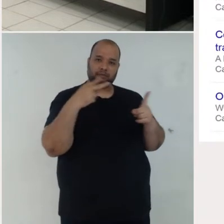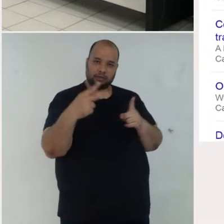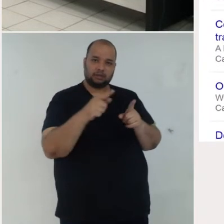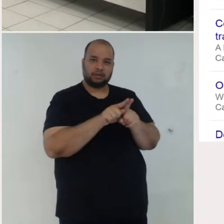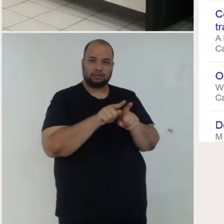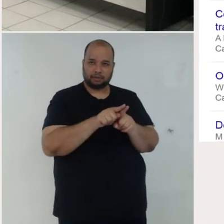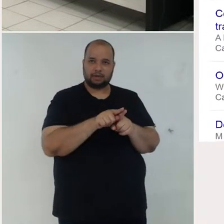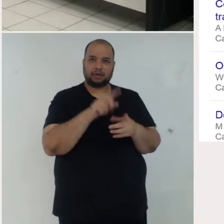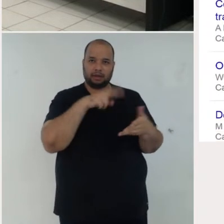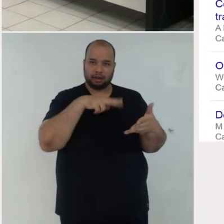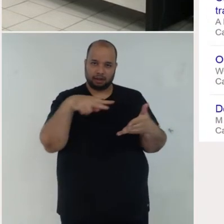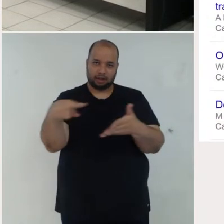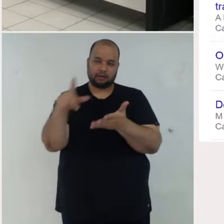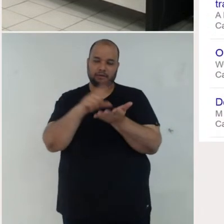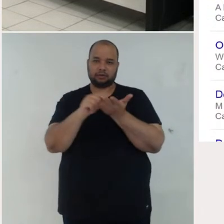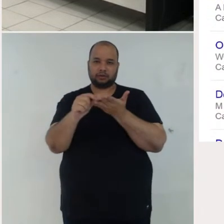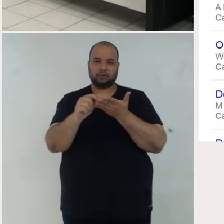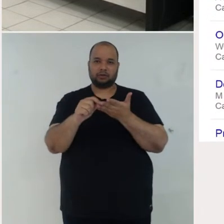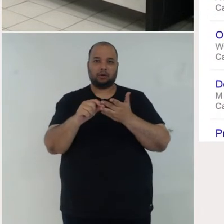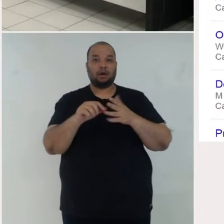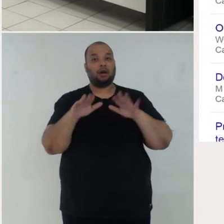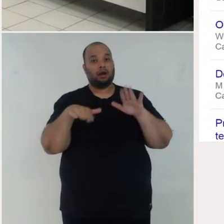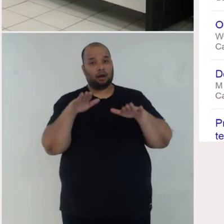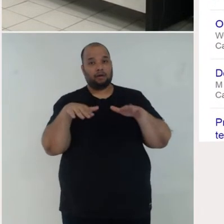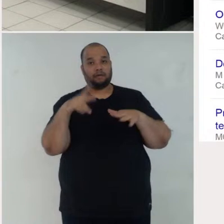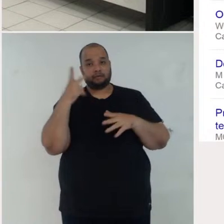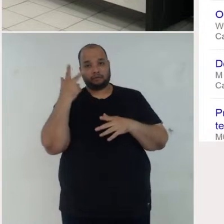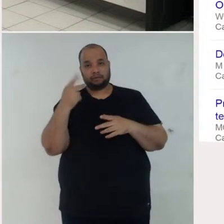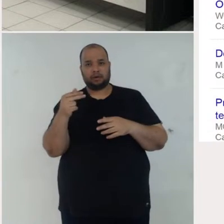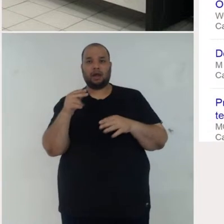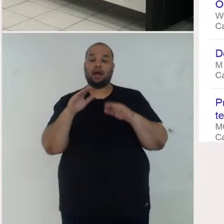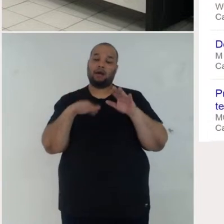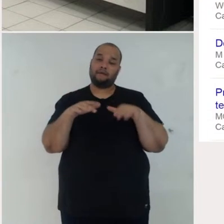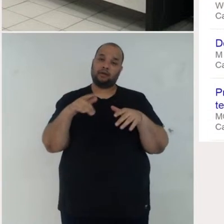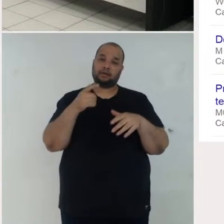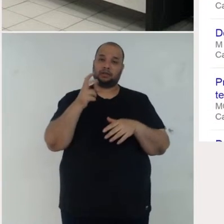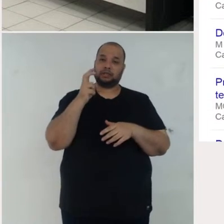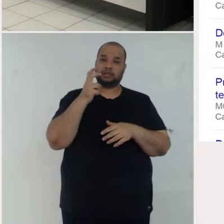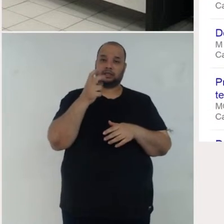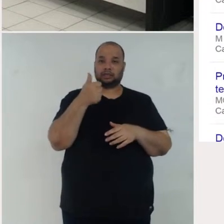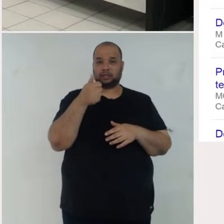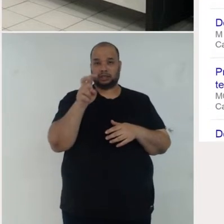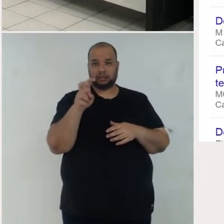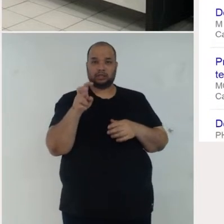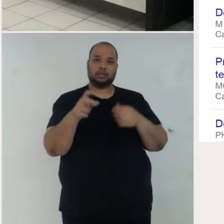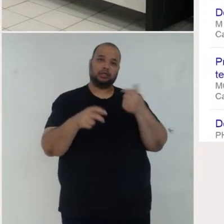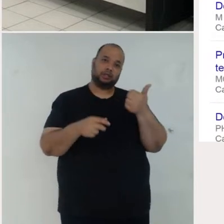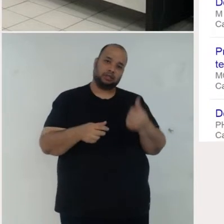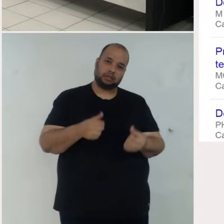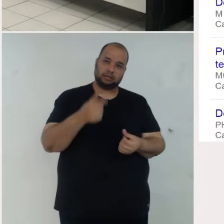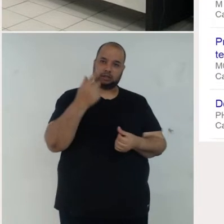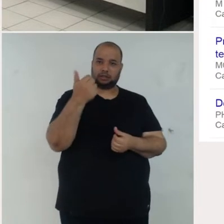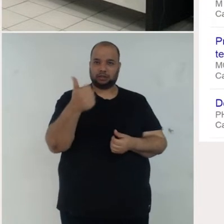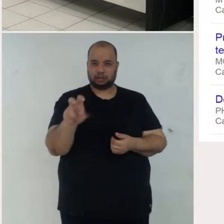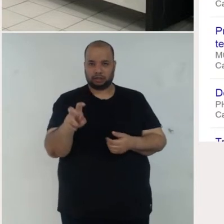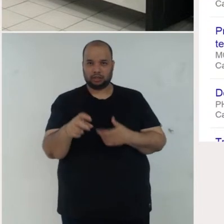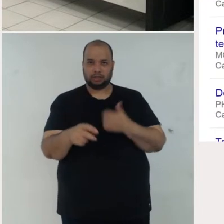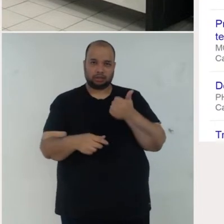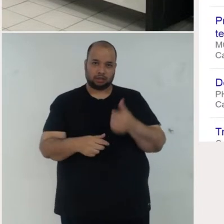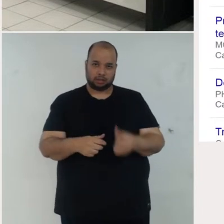né? Normalmente, é um pouco mais baixo, a Ingrid diz, cerca de 15, lá pelos dados que ela colheu.